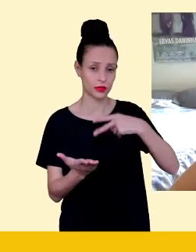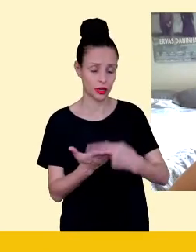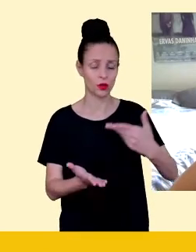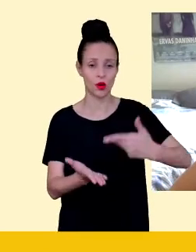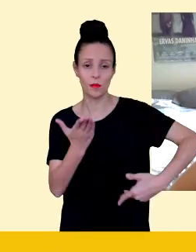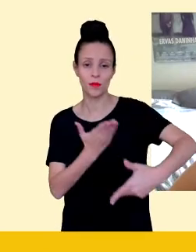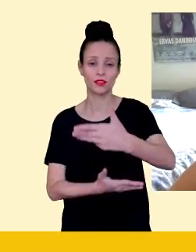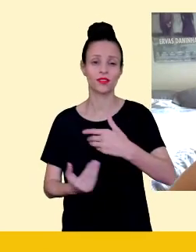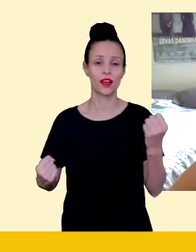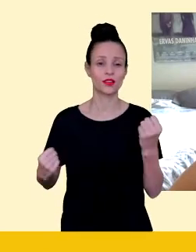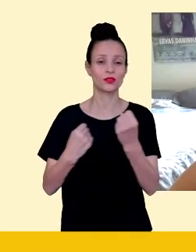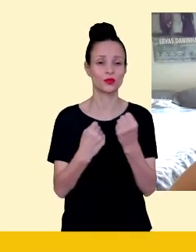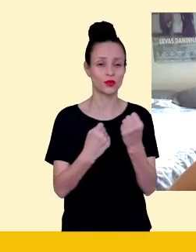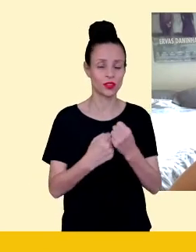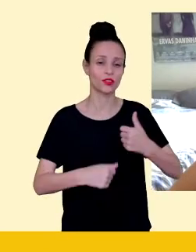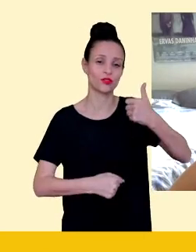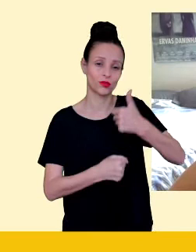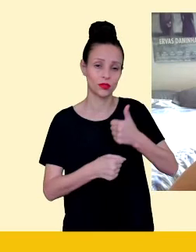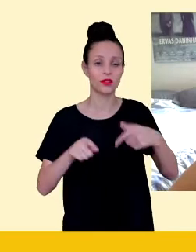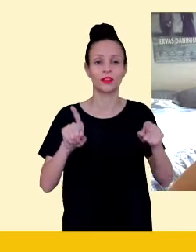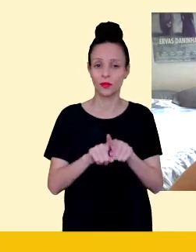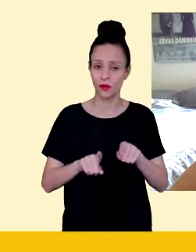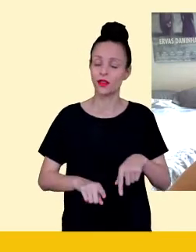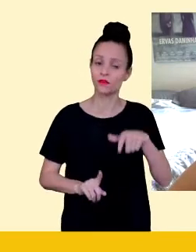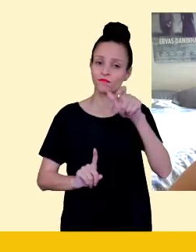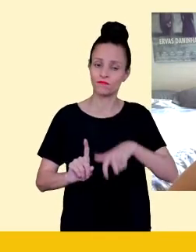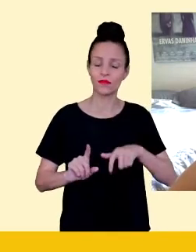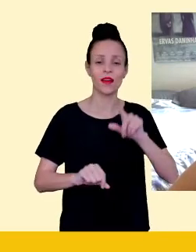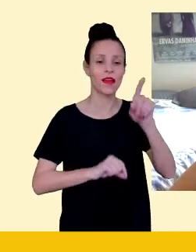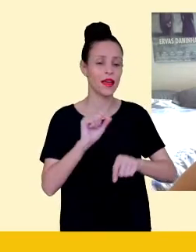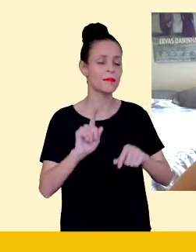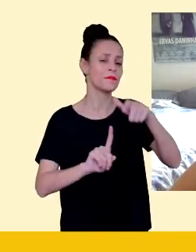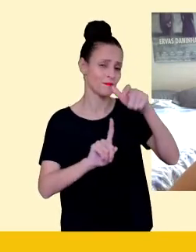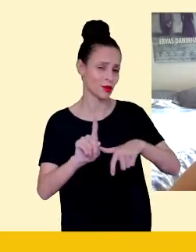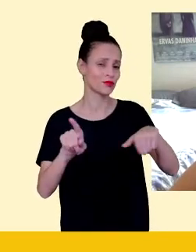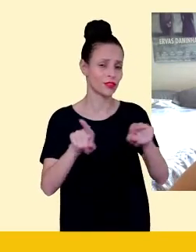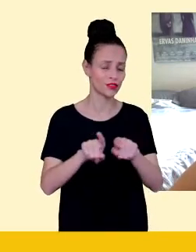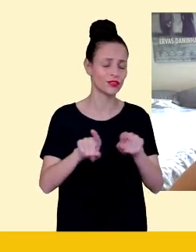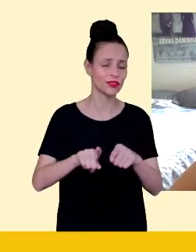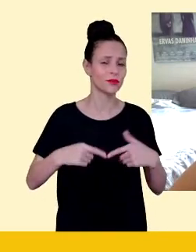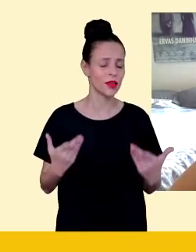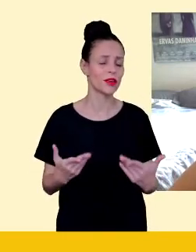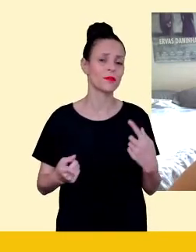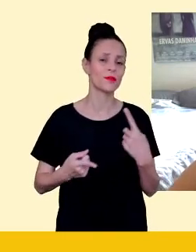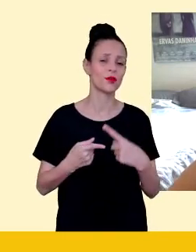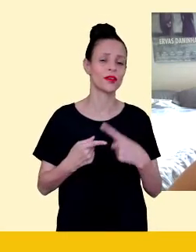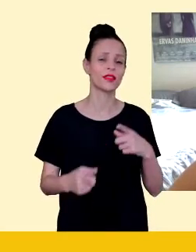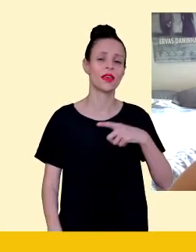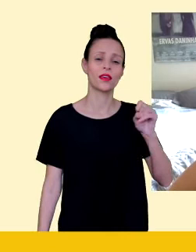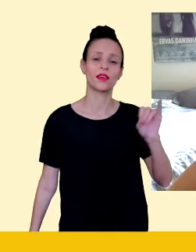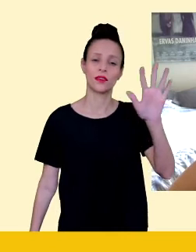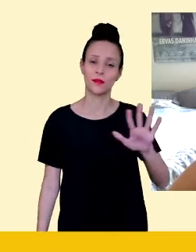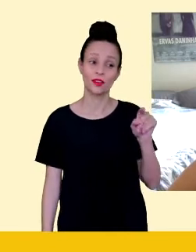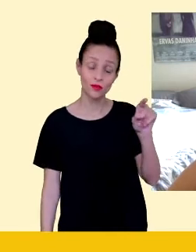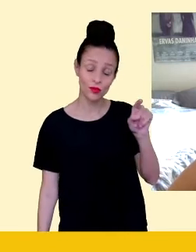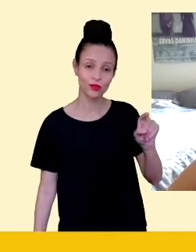tudo. E o senhor participa, né, como tradutor, como mediador, como assistente de direção e de alguma maneira acaba